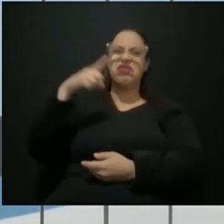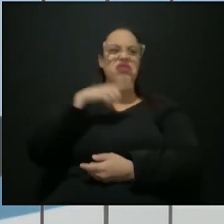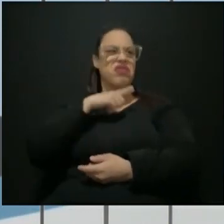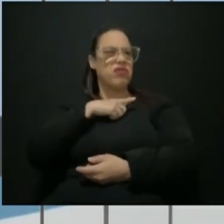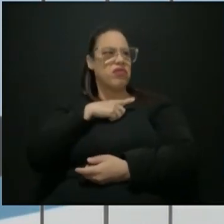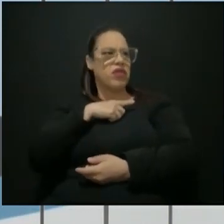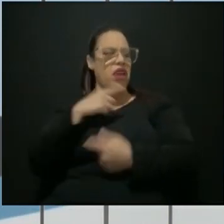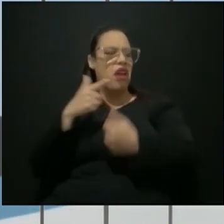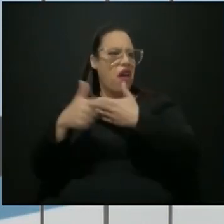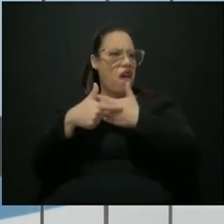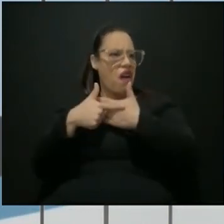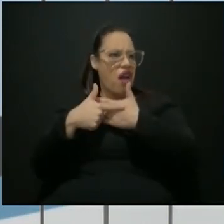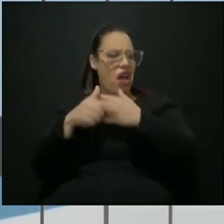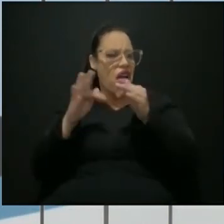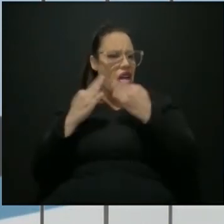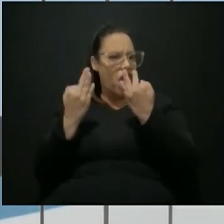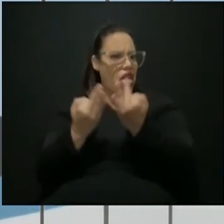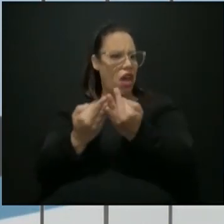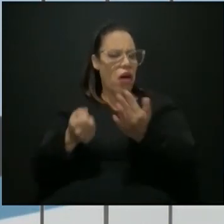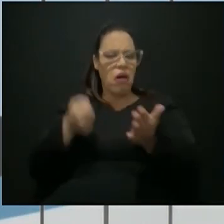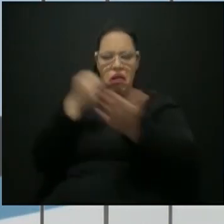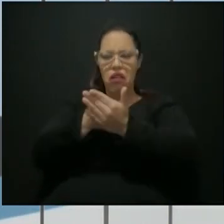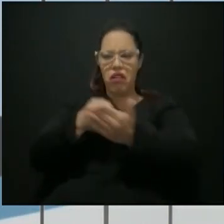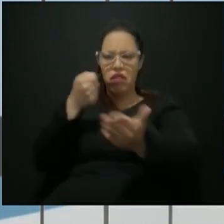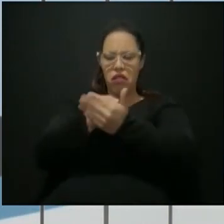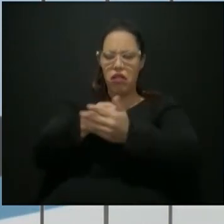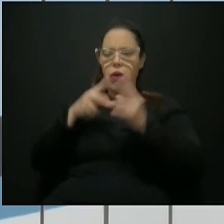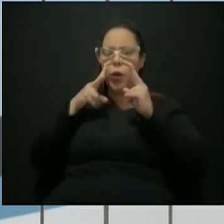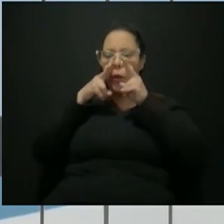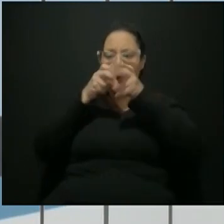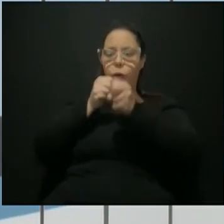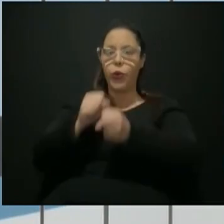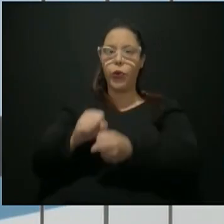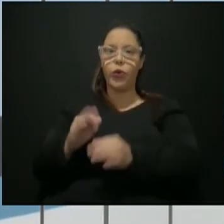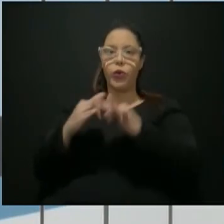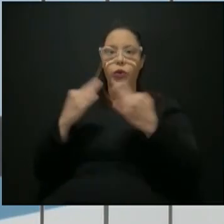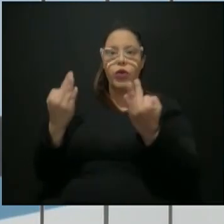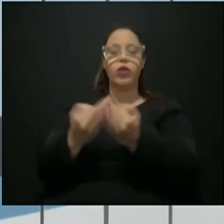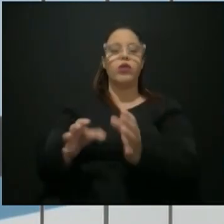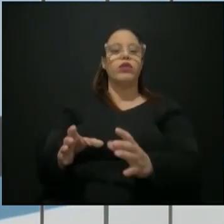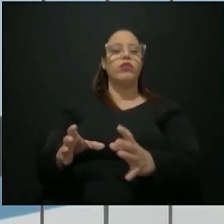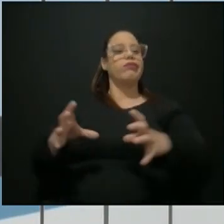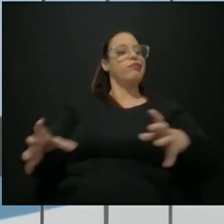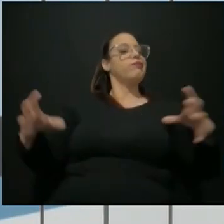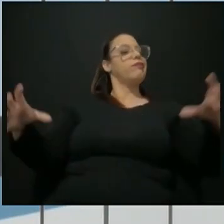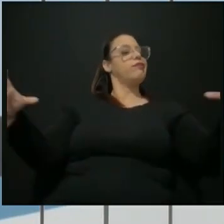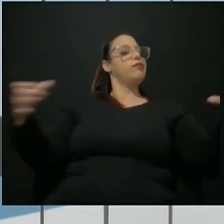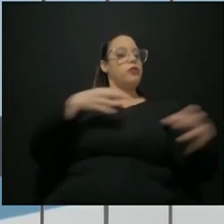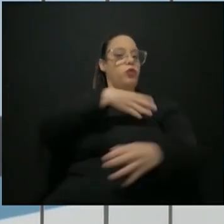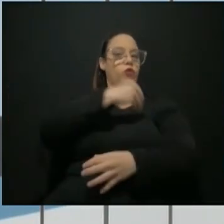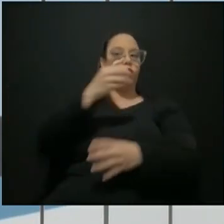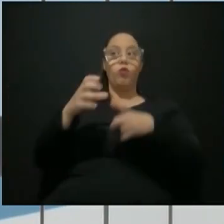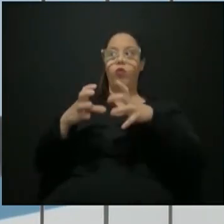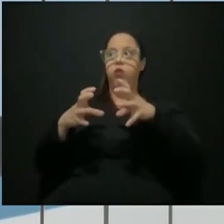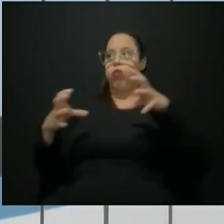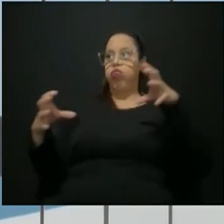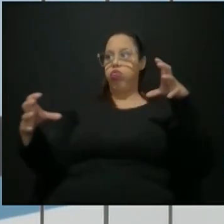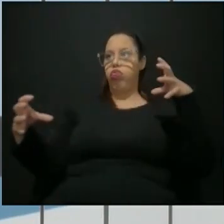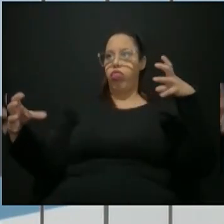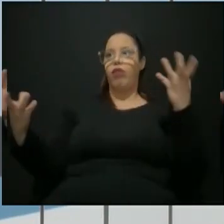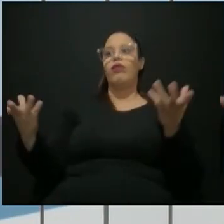pessoas tinham o papel da família de uma maneira mais ativa, mais forte. Por quê? As famílias eram extensas, o número de filhos